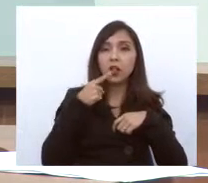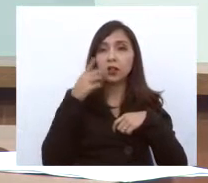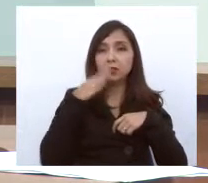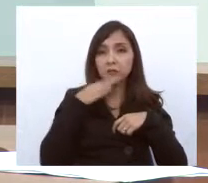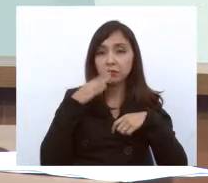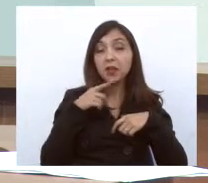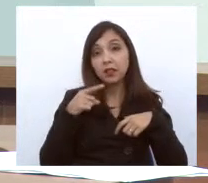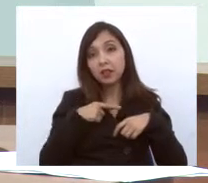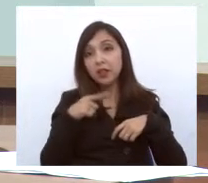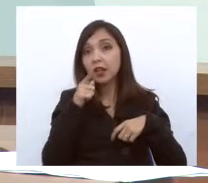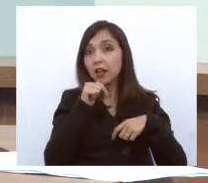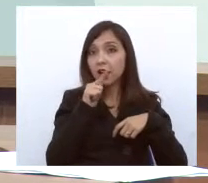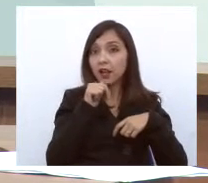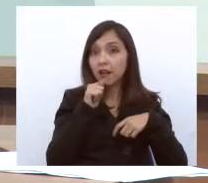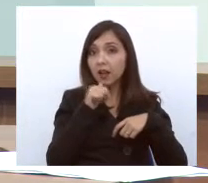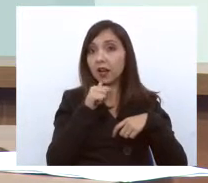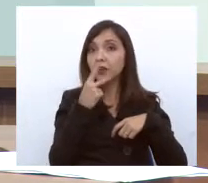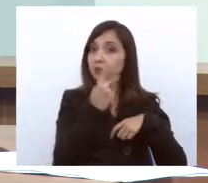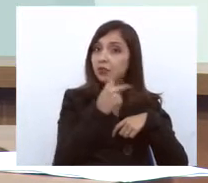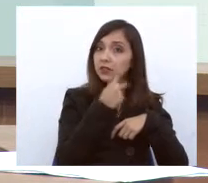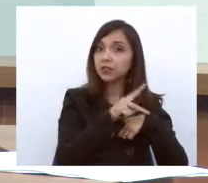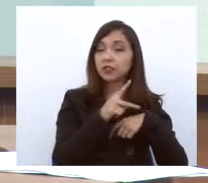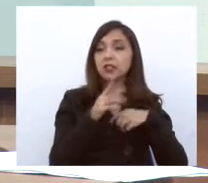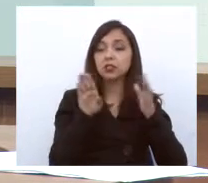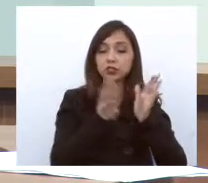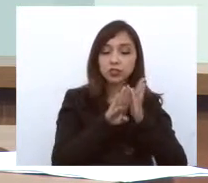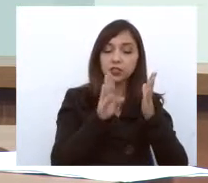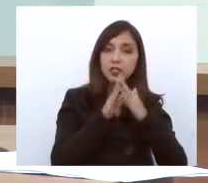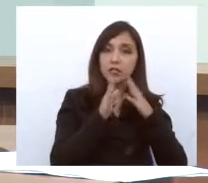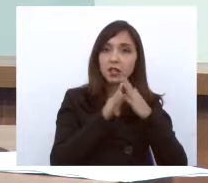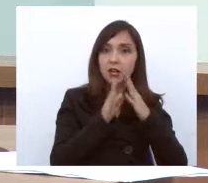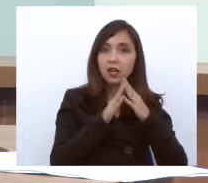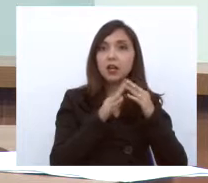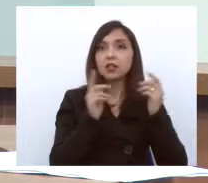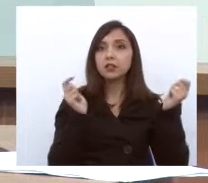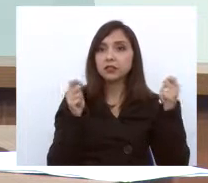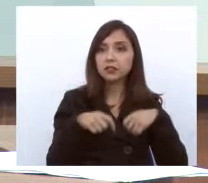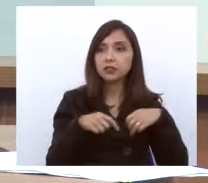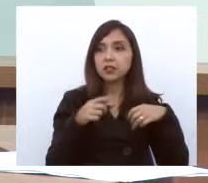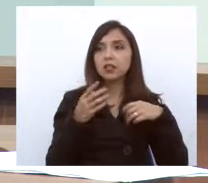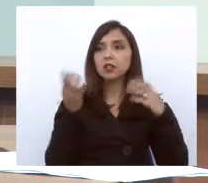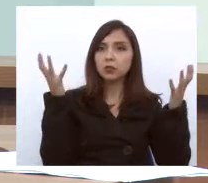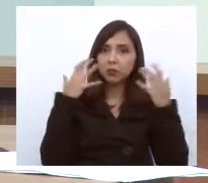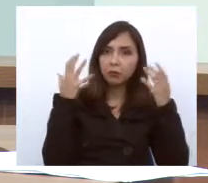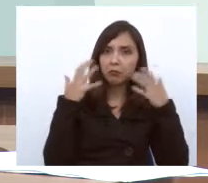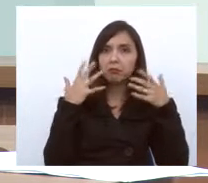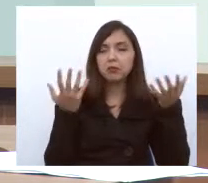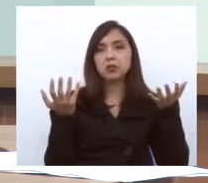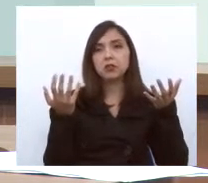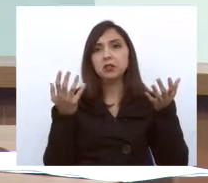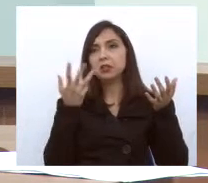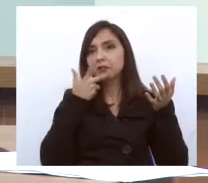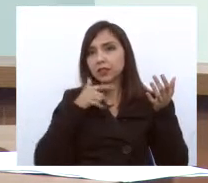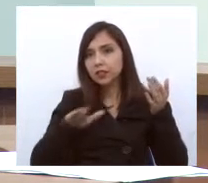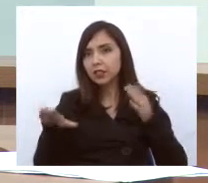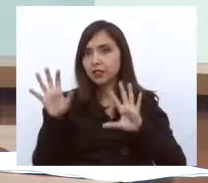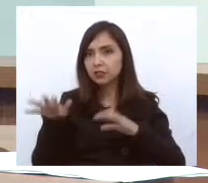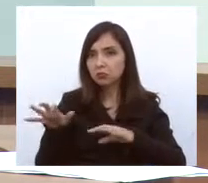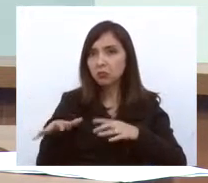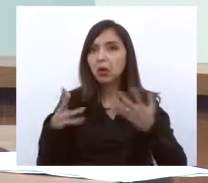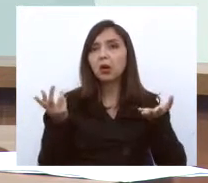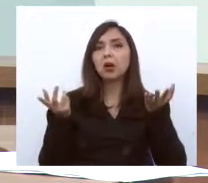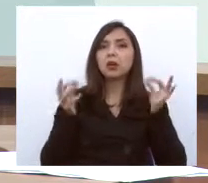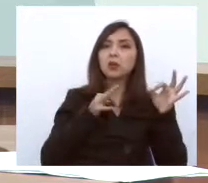ele vai ter a aguinha na casa dele, quando ele chegar em casa, ele vai ter a água para tomar, para dar banho nos seus filhos, nas suas crianças, para fazer a